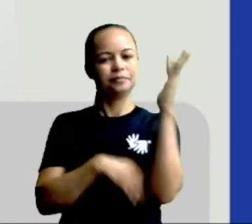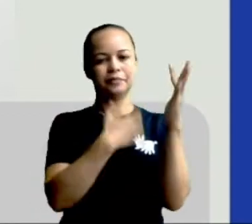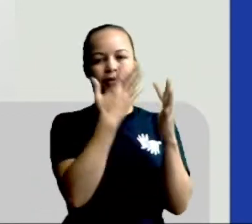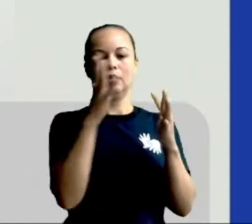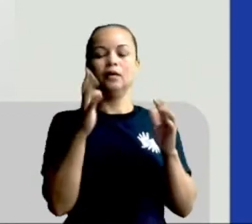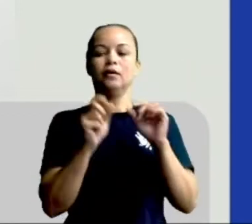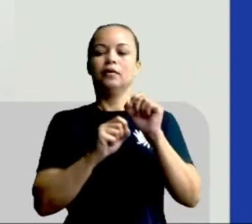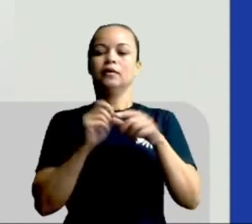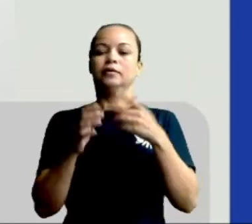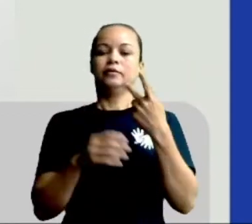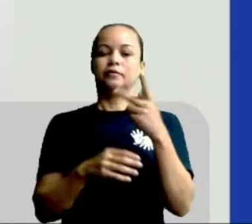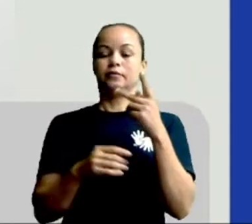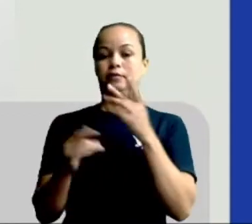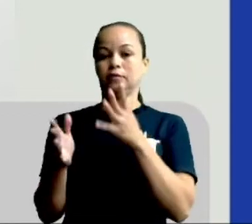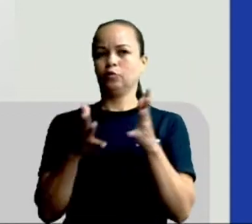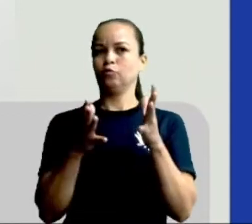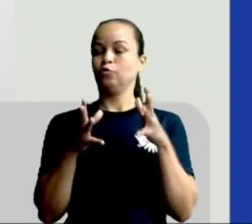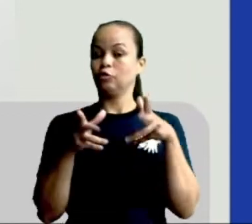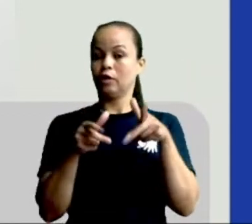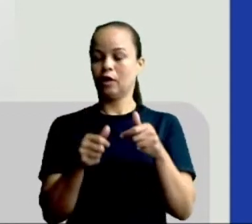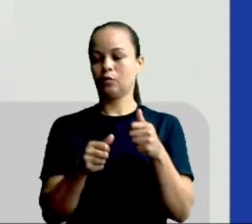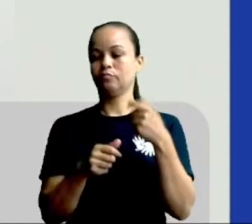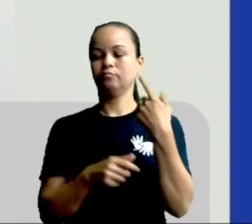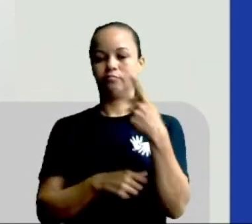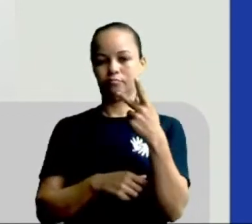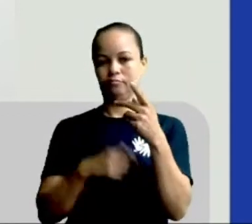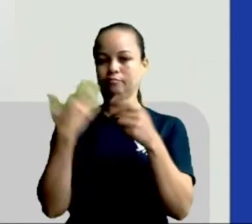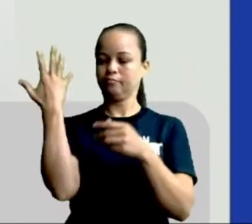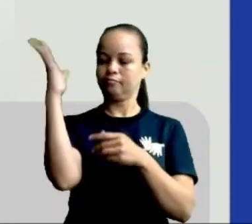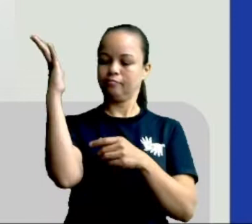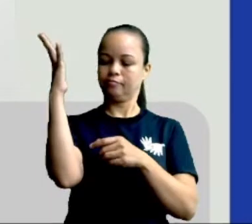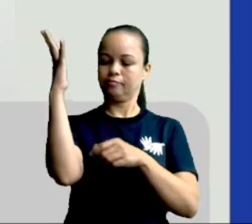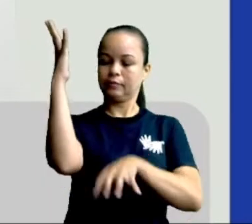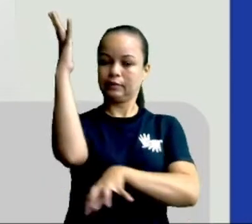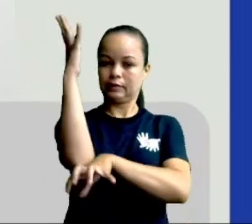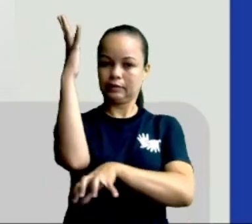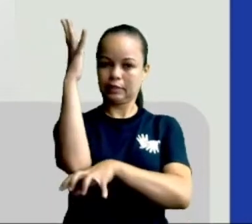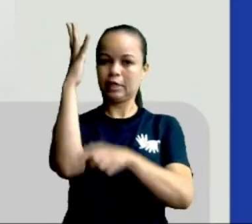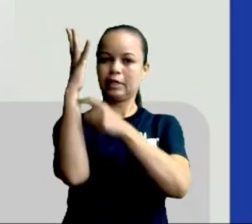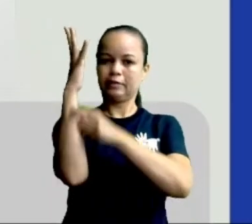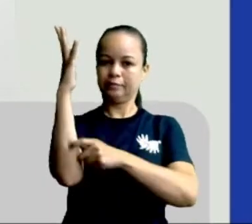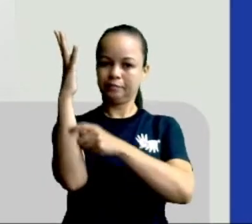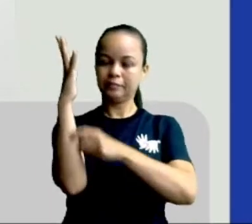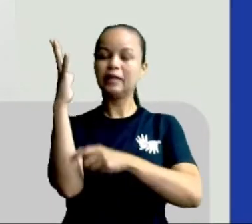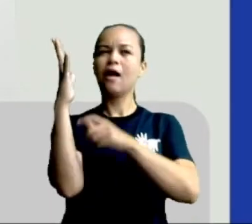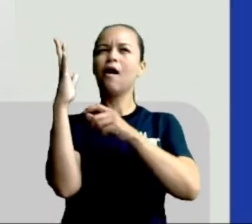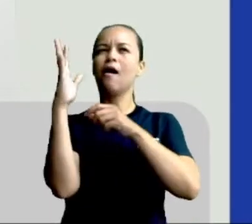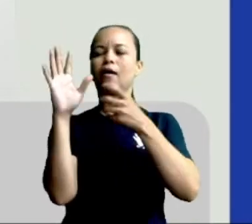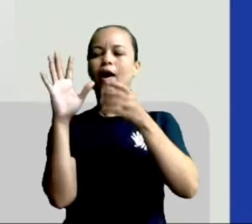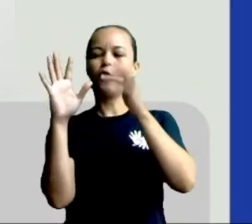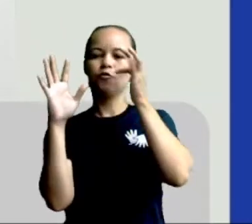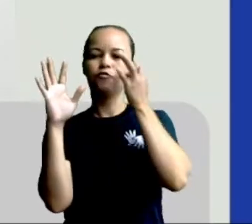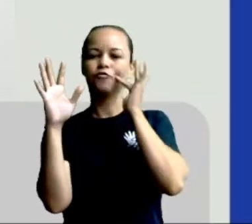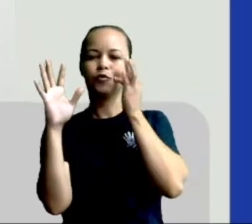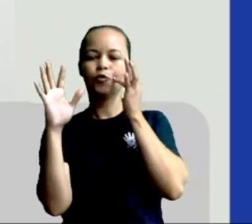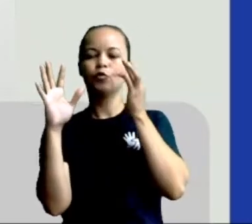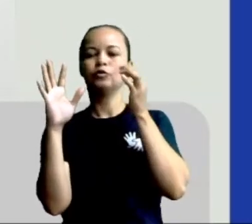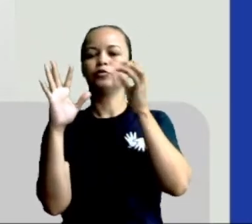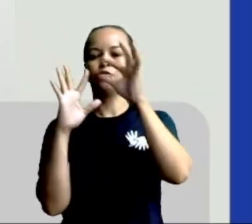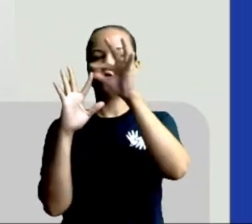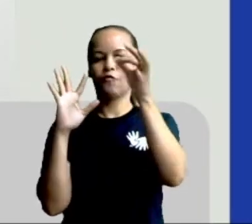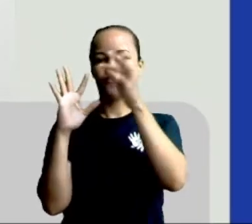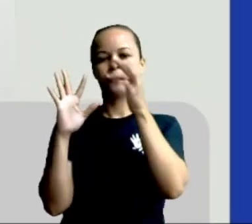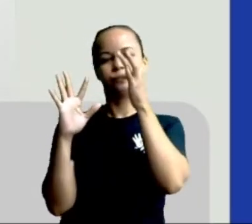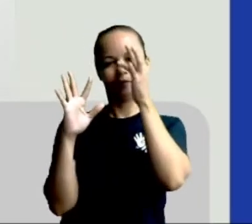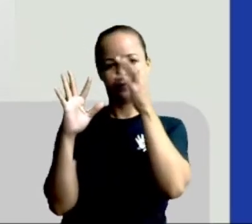são as partes das plantas aí: raiz, caule, frutos, flor, folha e semente. Então,